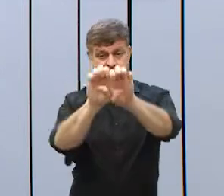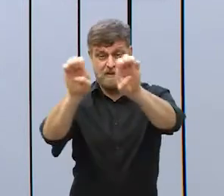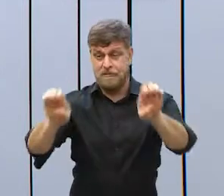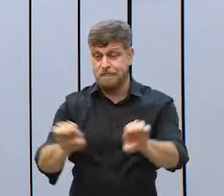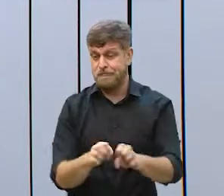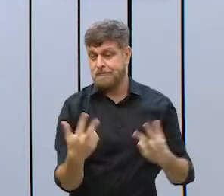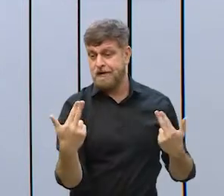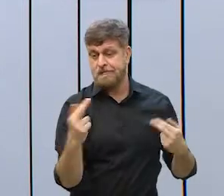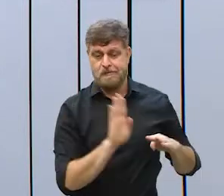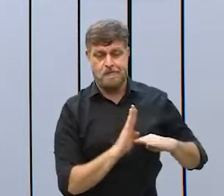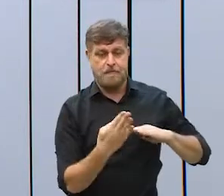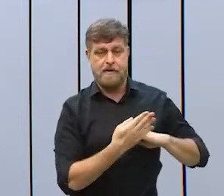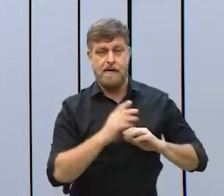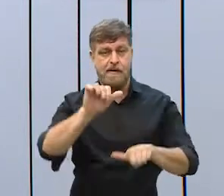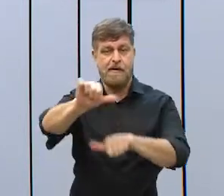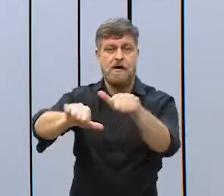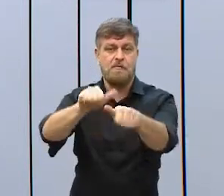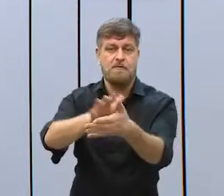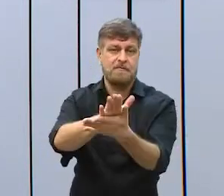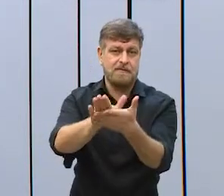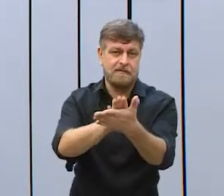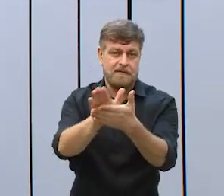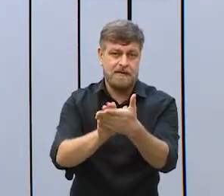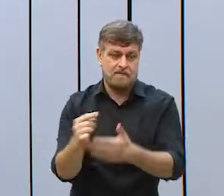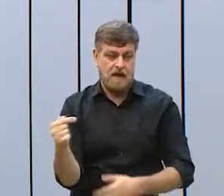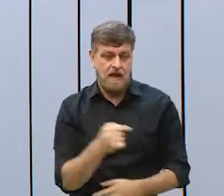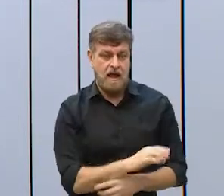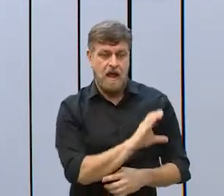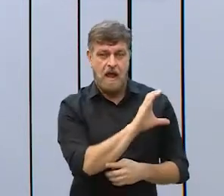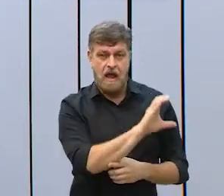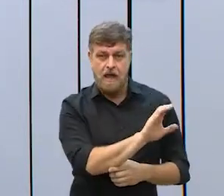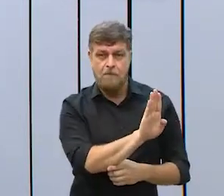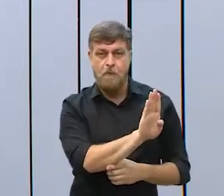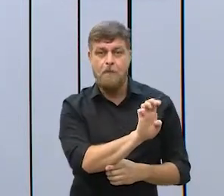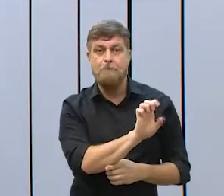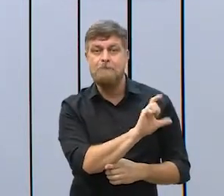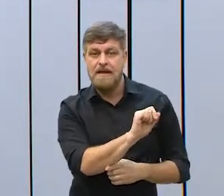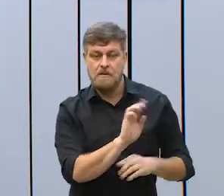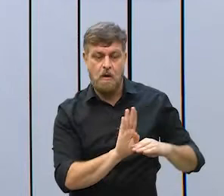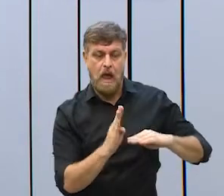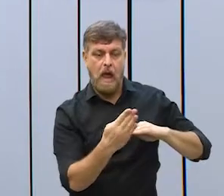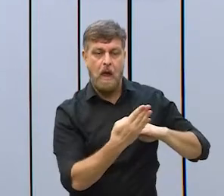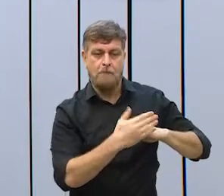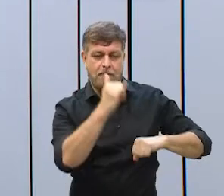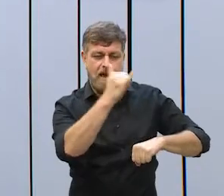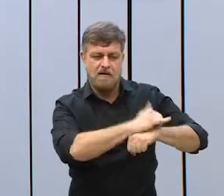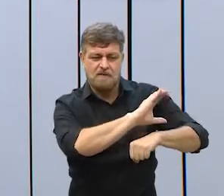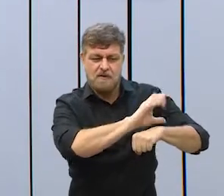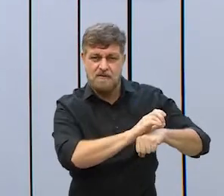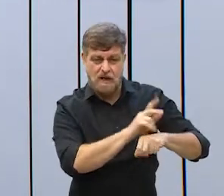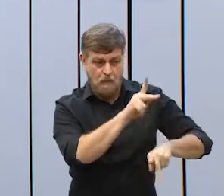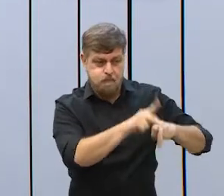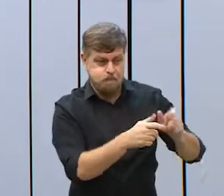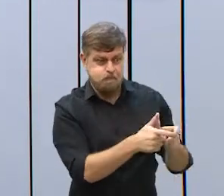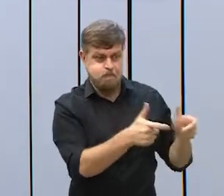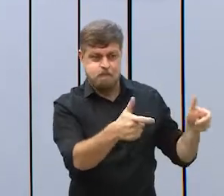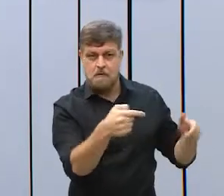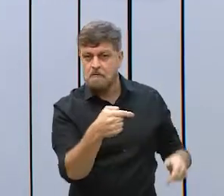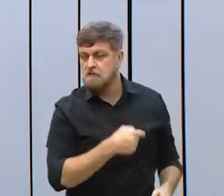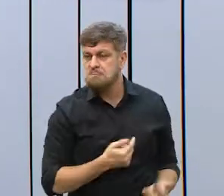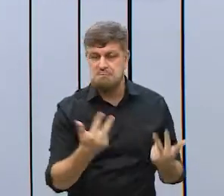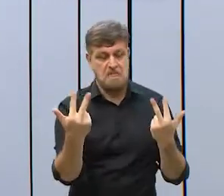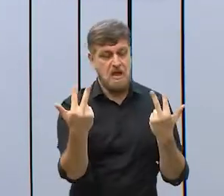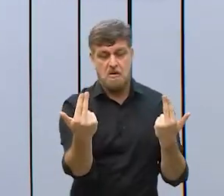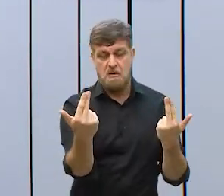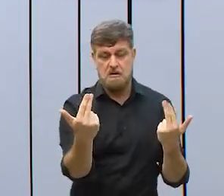Então, não muda nada, por exemplo, do Campo Belo, que não é um distrito, mas é um bairro ali de Viracopos muito populoso. Não tem